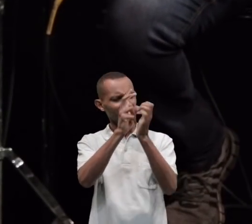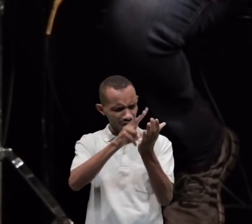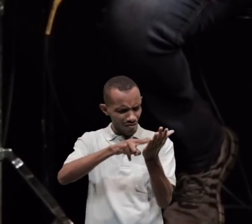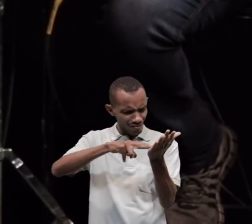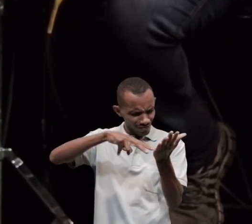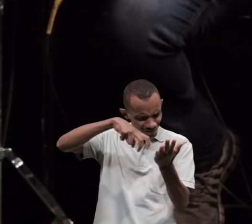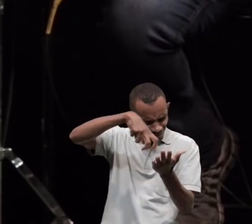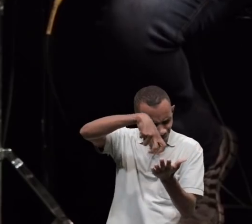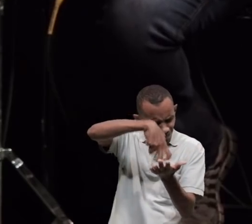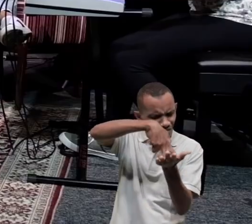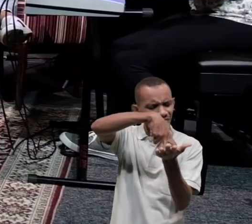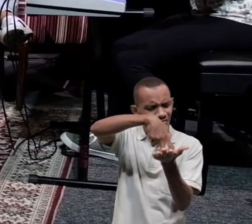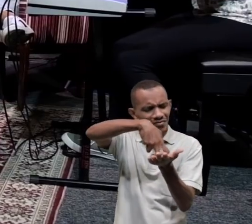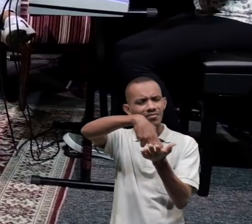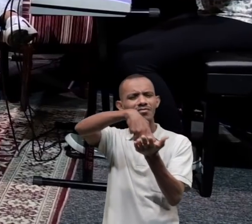junto aos teus